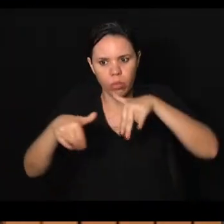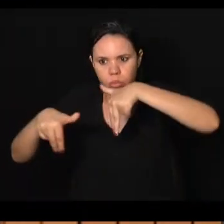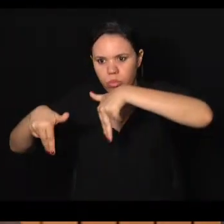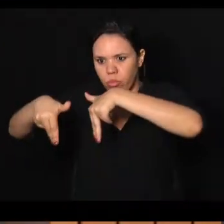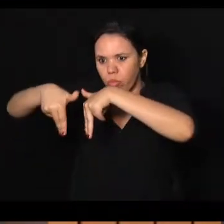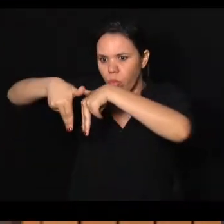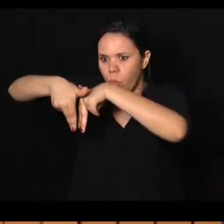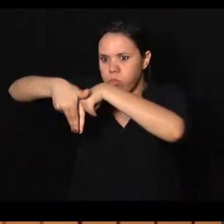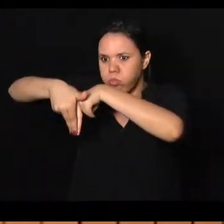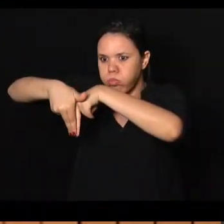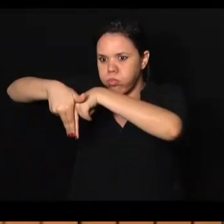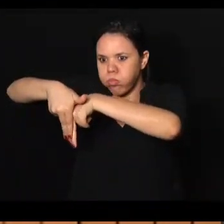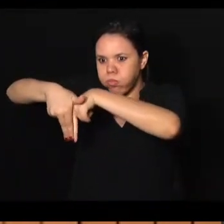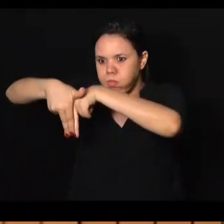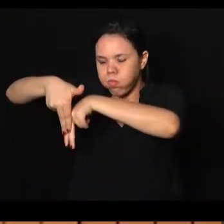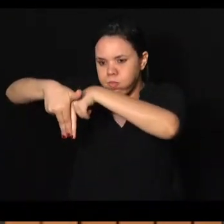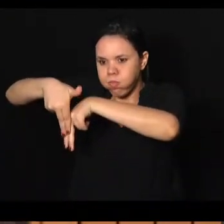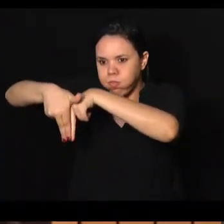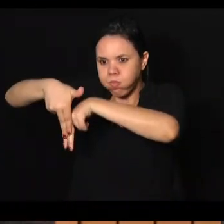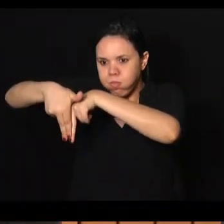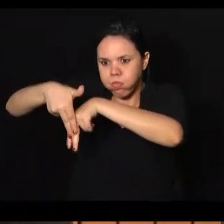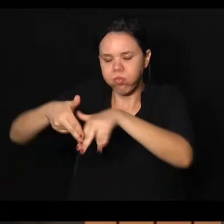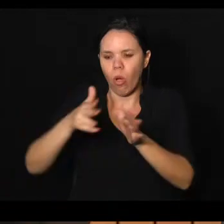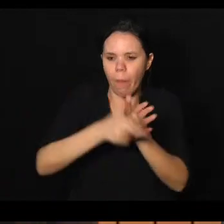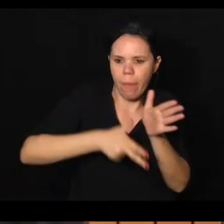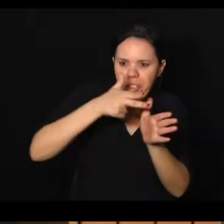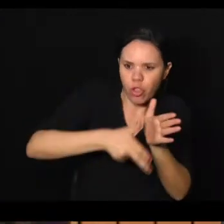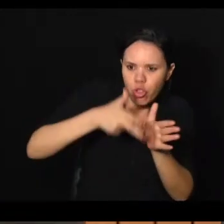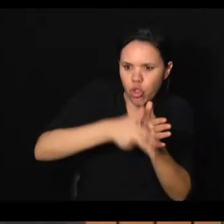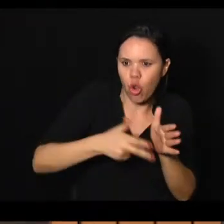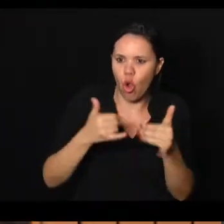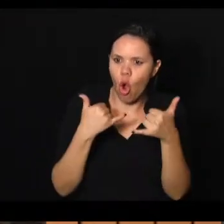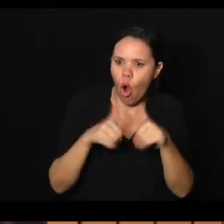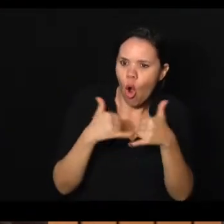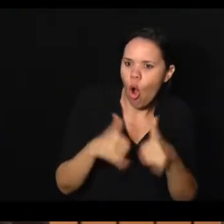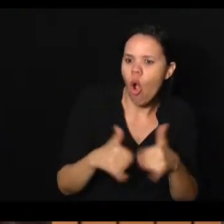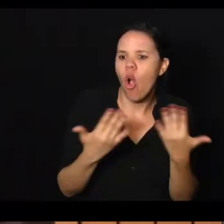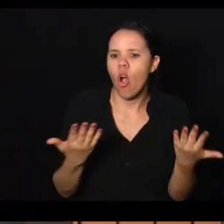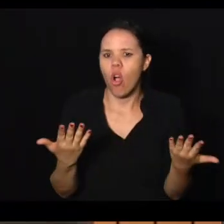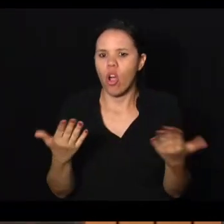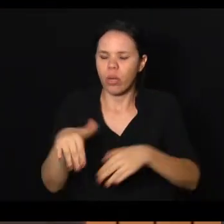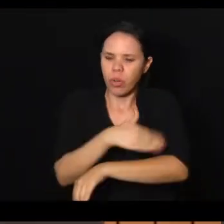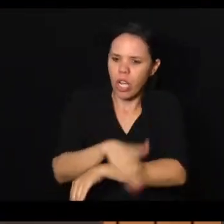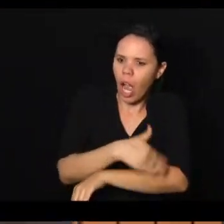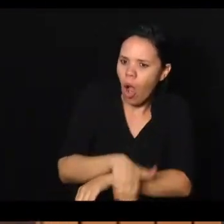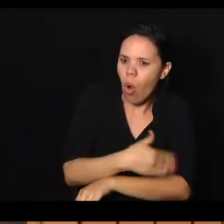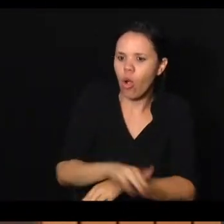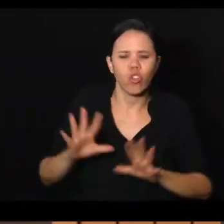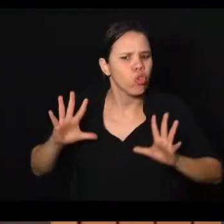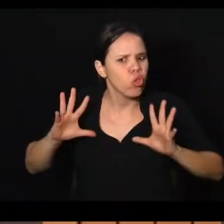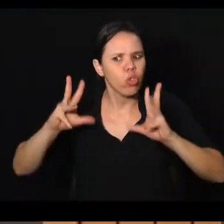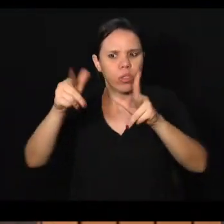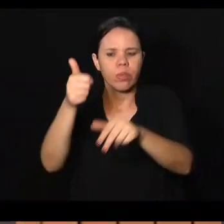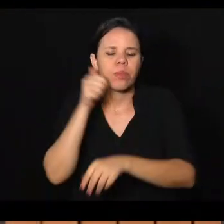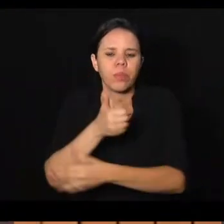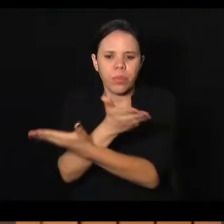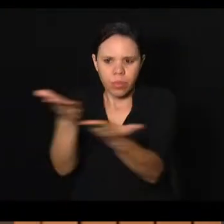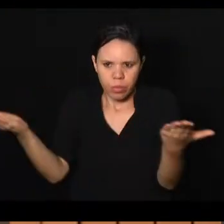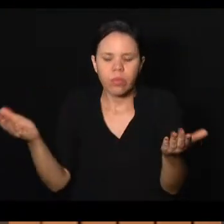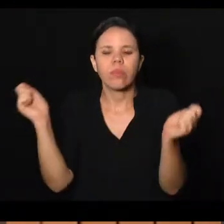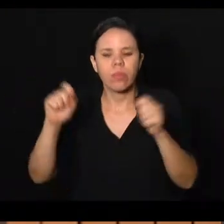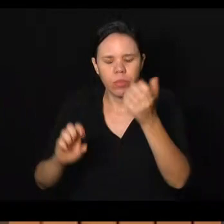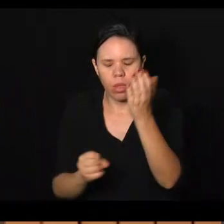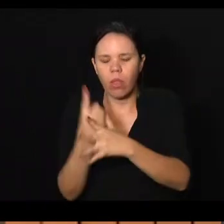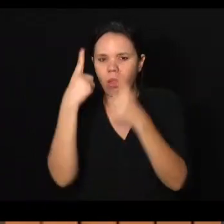metrô, pegar a mulher em ônibus, pegar a mulher na rua. Deixa eu dizer uma coisa, todas as mulheres estão sujeitas